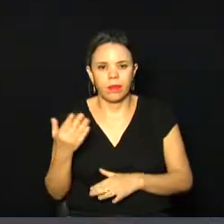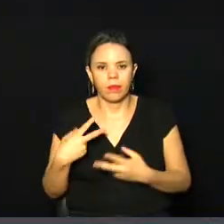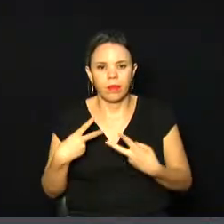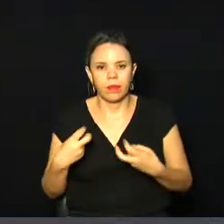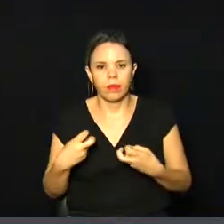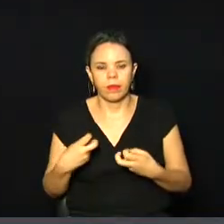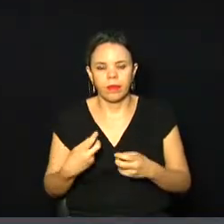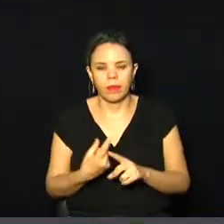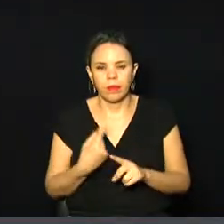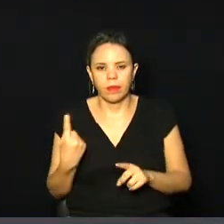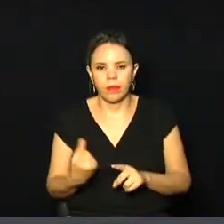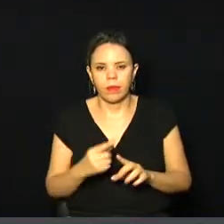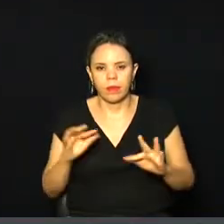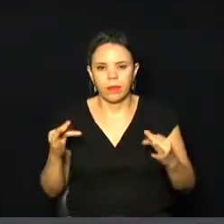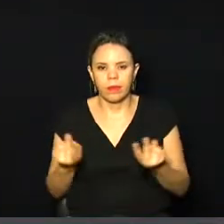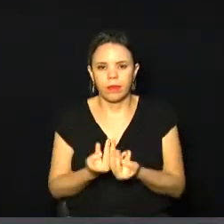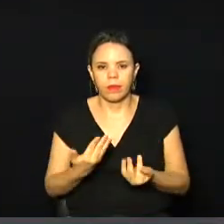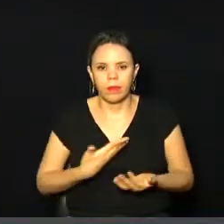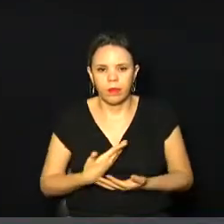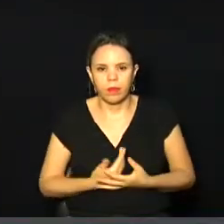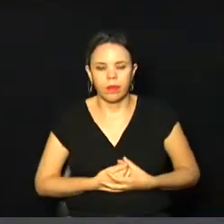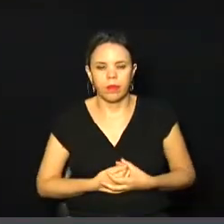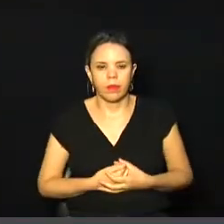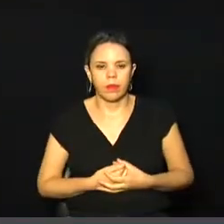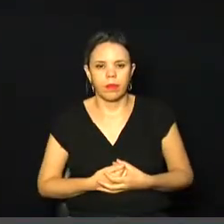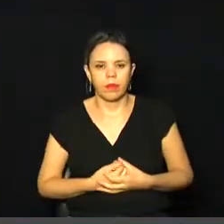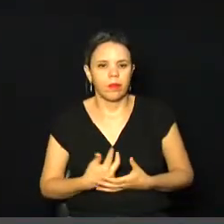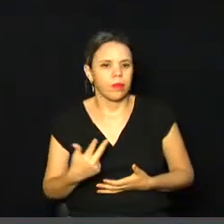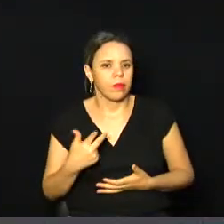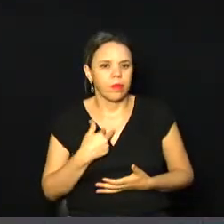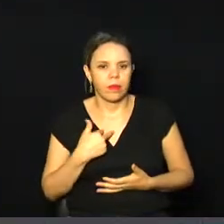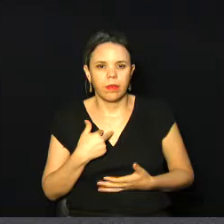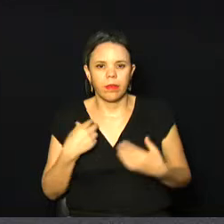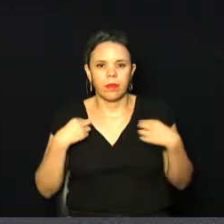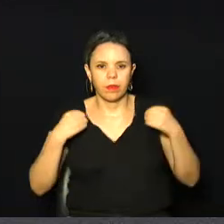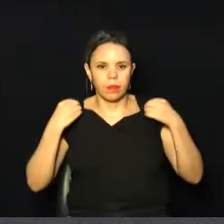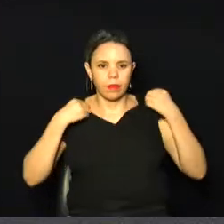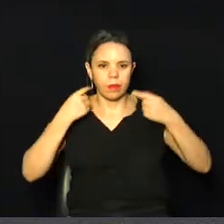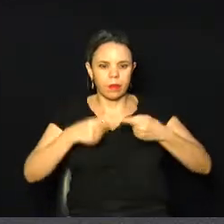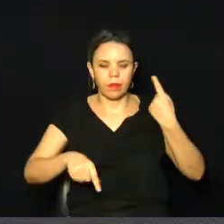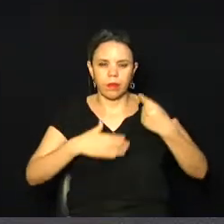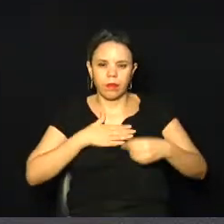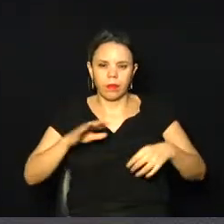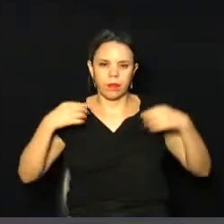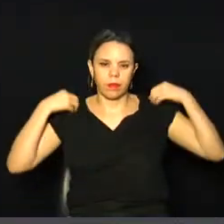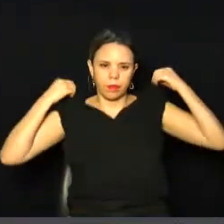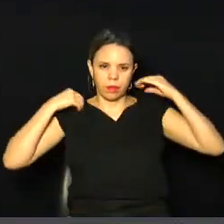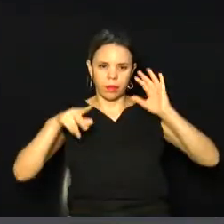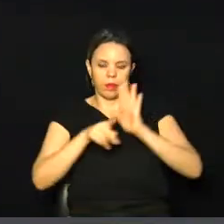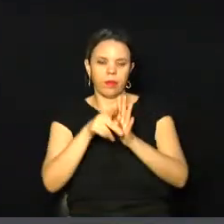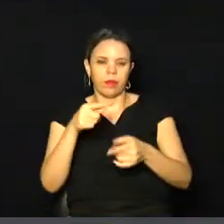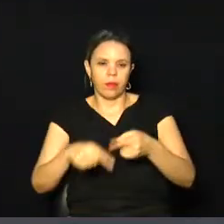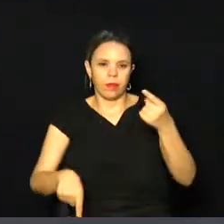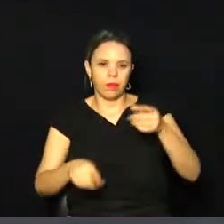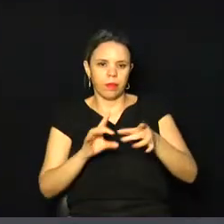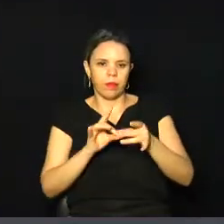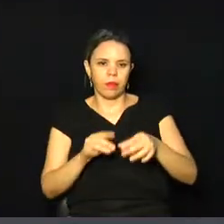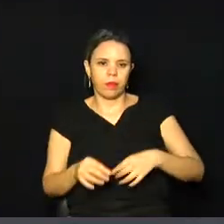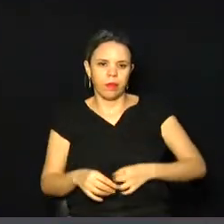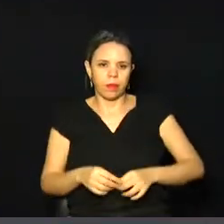mais isolado da família e dos amigos, não poder colocar uma roupa que você goste, porque não é apropriada para o seu